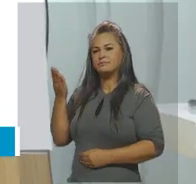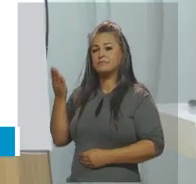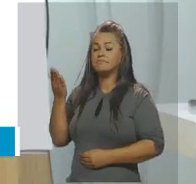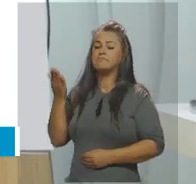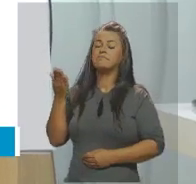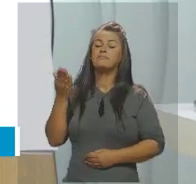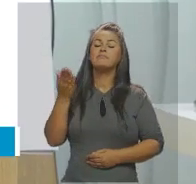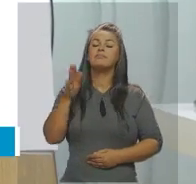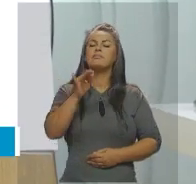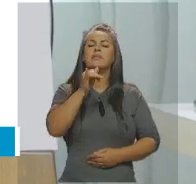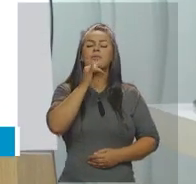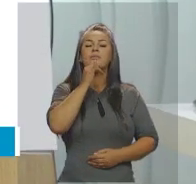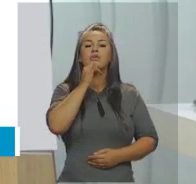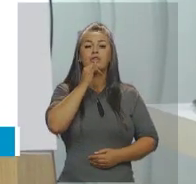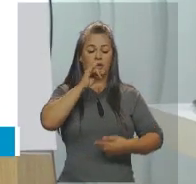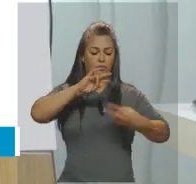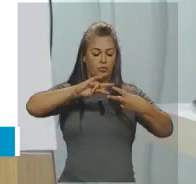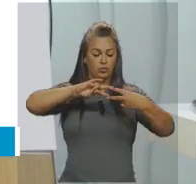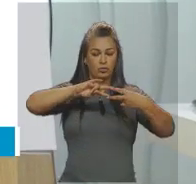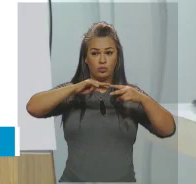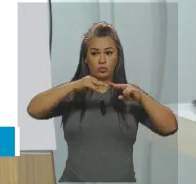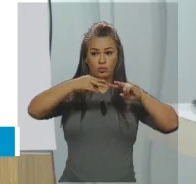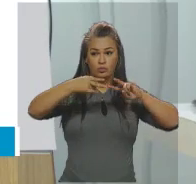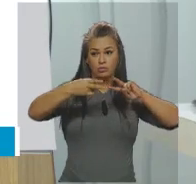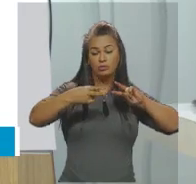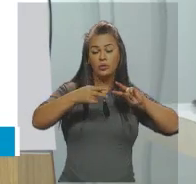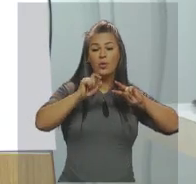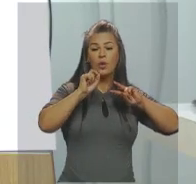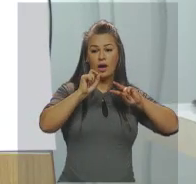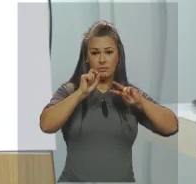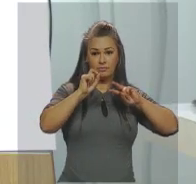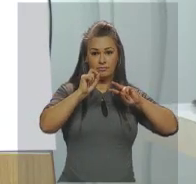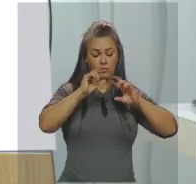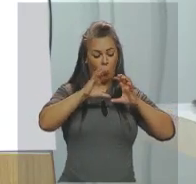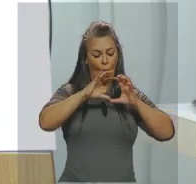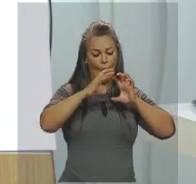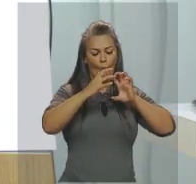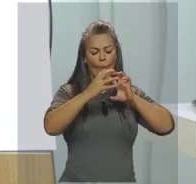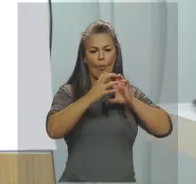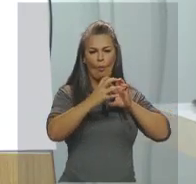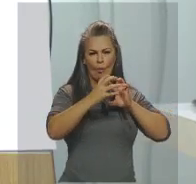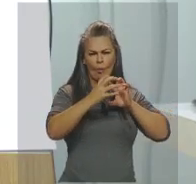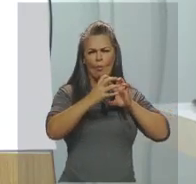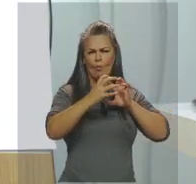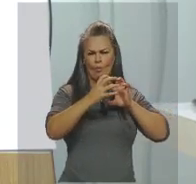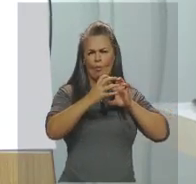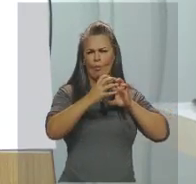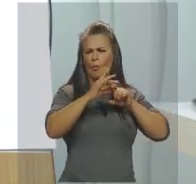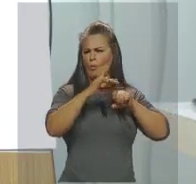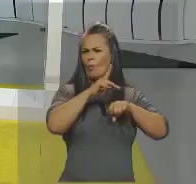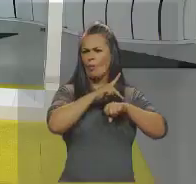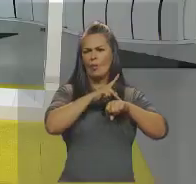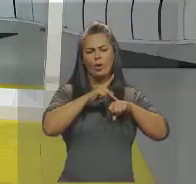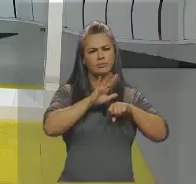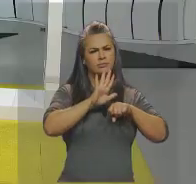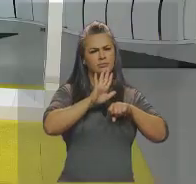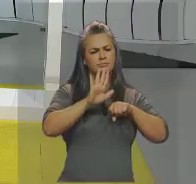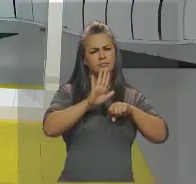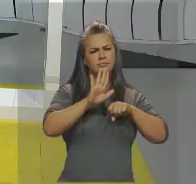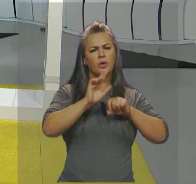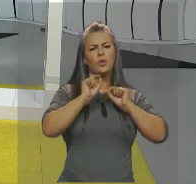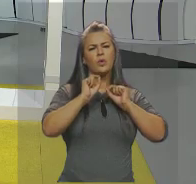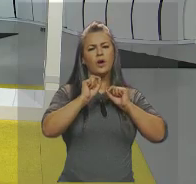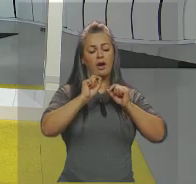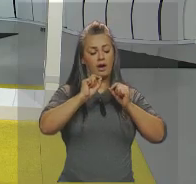Se eu pegar, então, e cruzar na geração parental abóboras puras, de linhagem puras, vão ser as